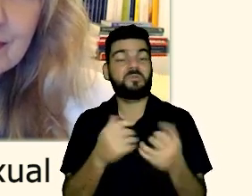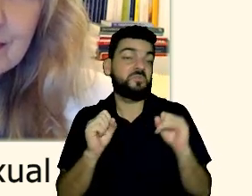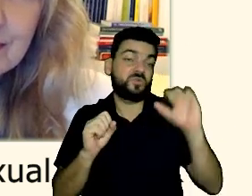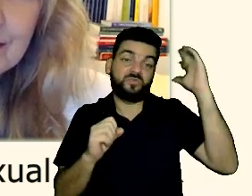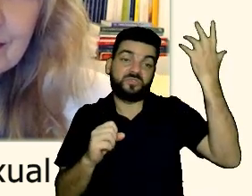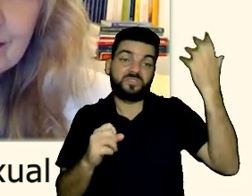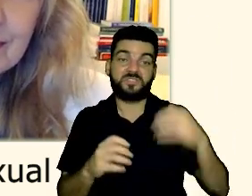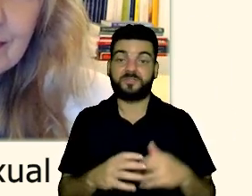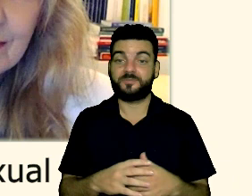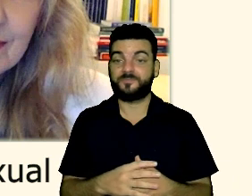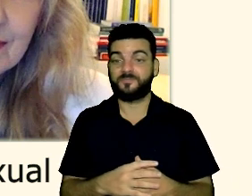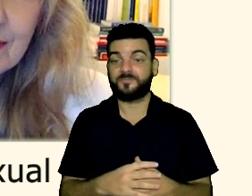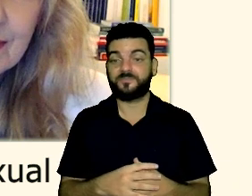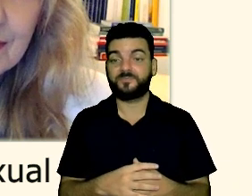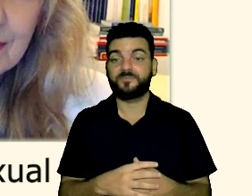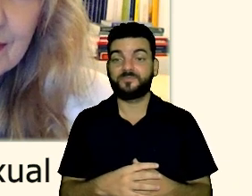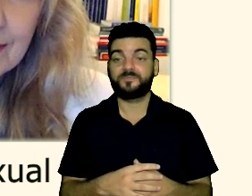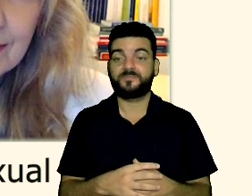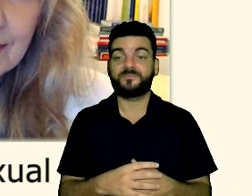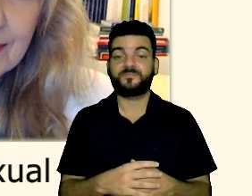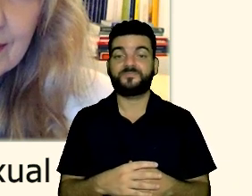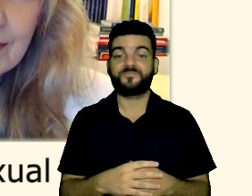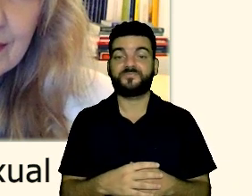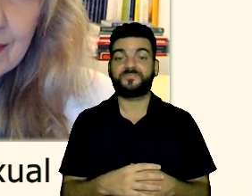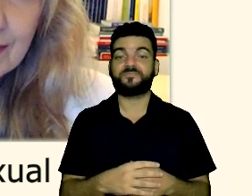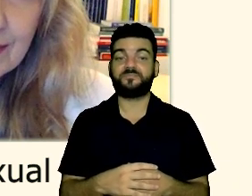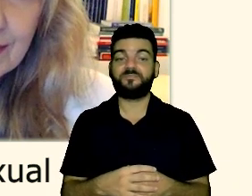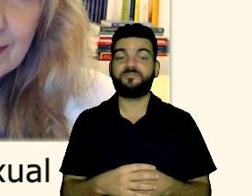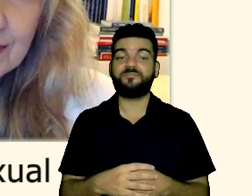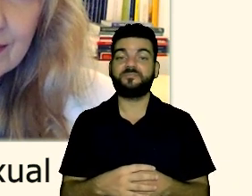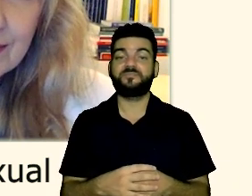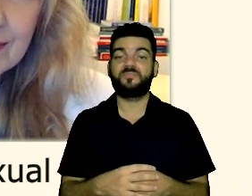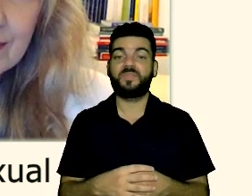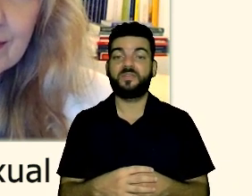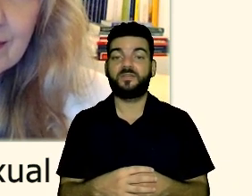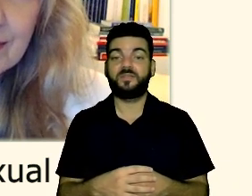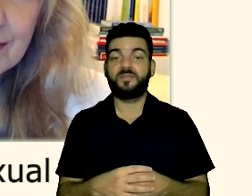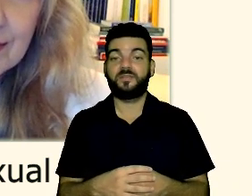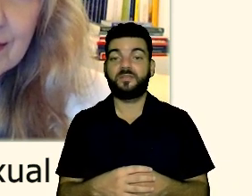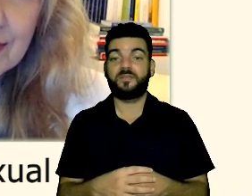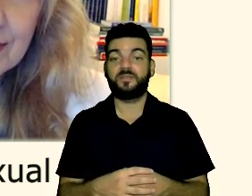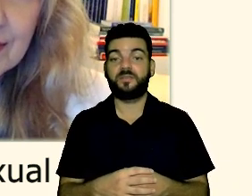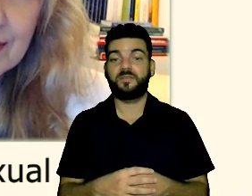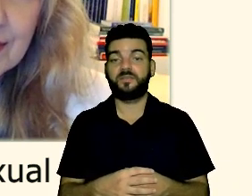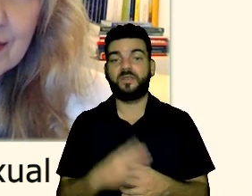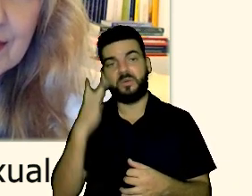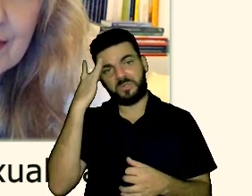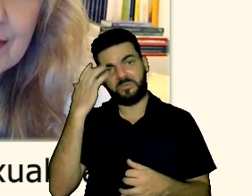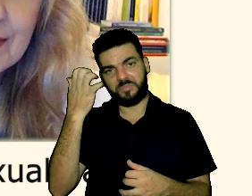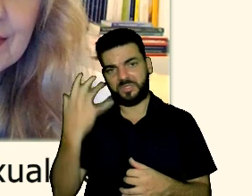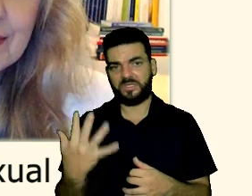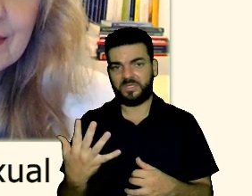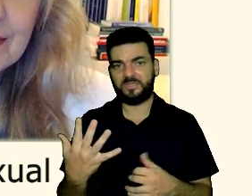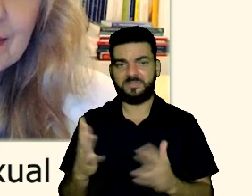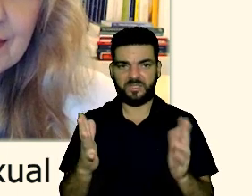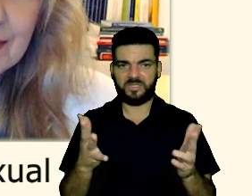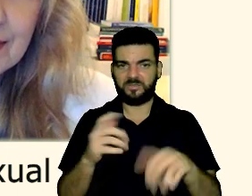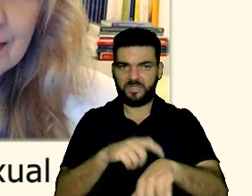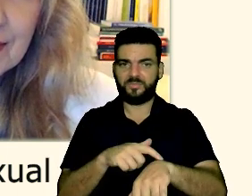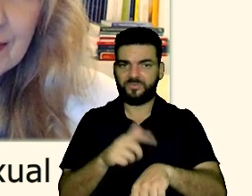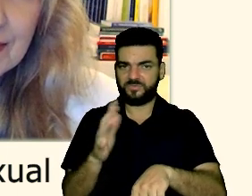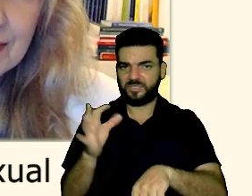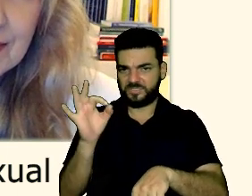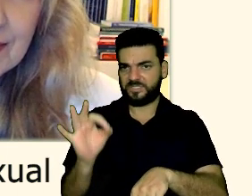haja, né, aquela coisa que satura a relação entre as pessoas e acabam ocorrendo essas situações de